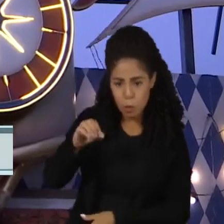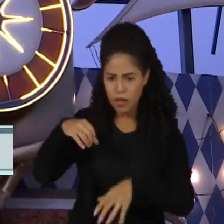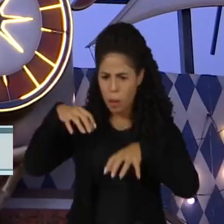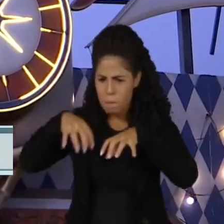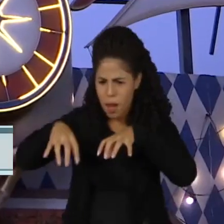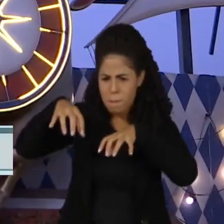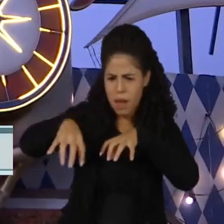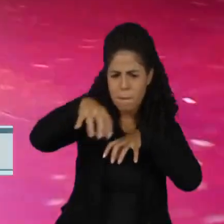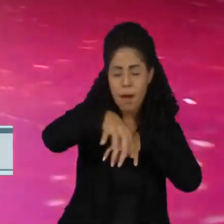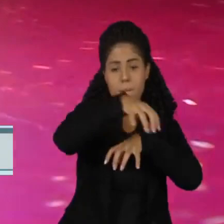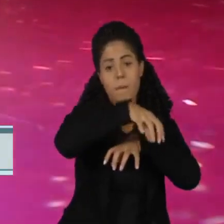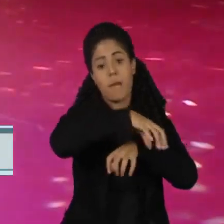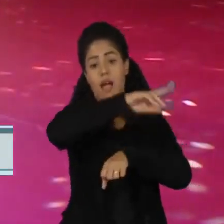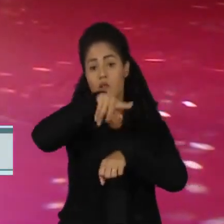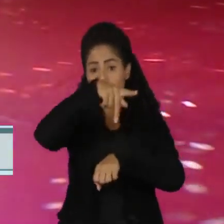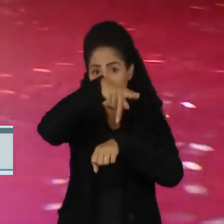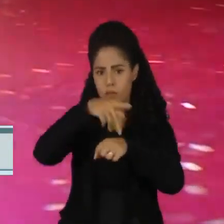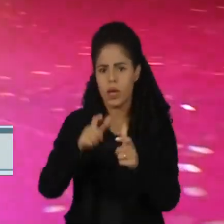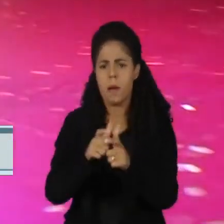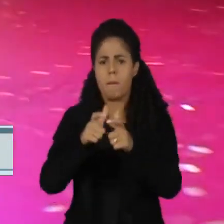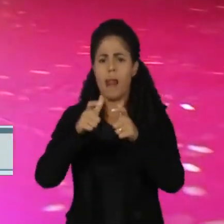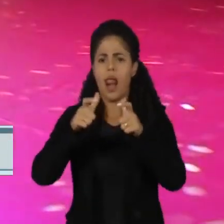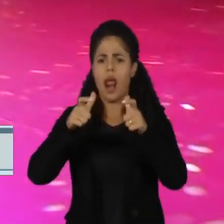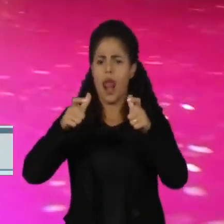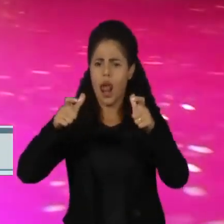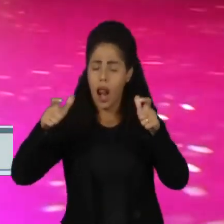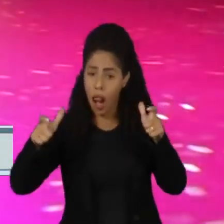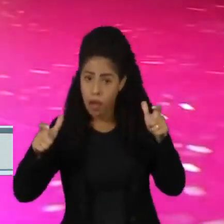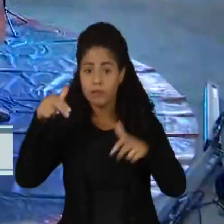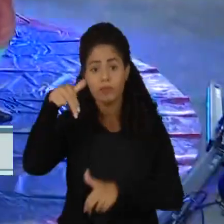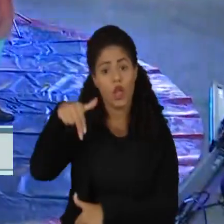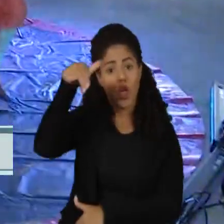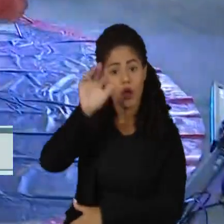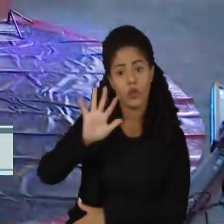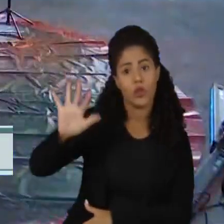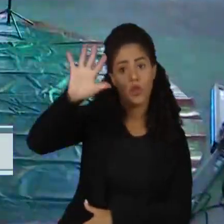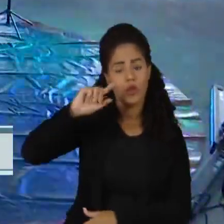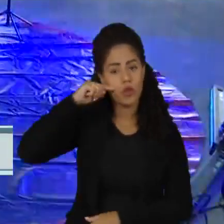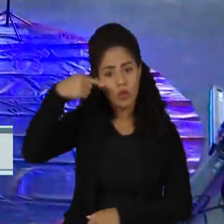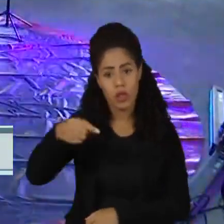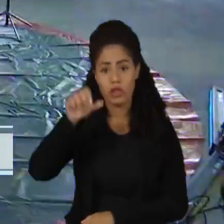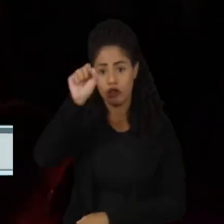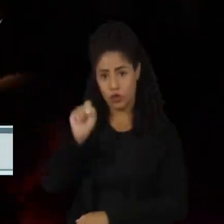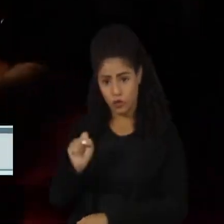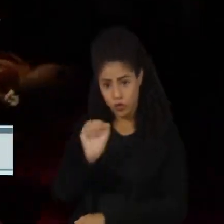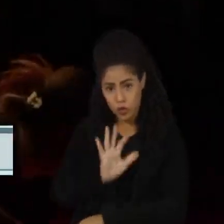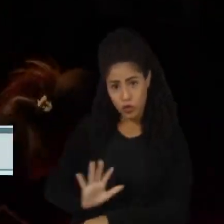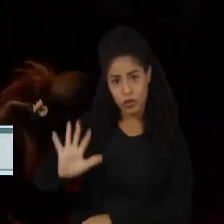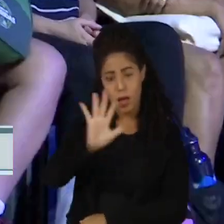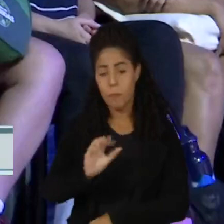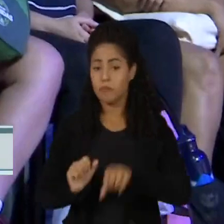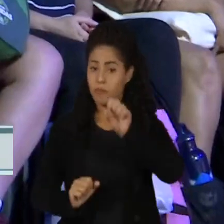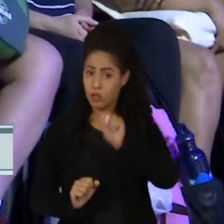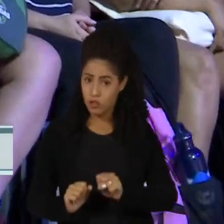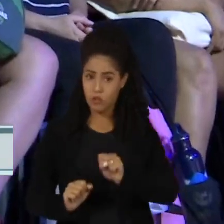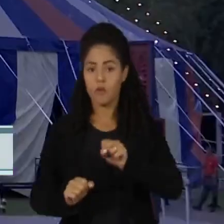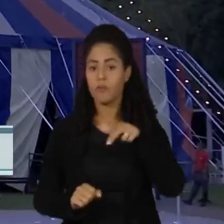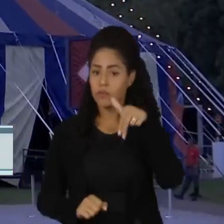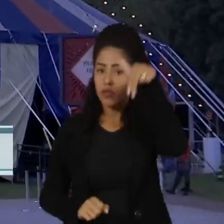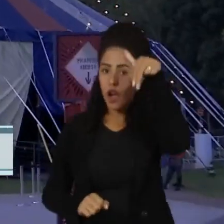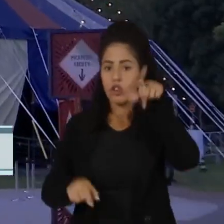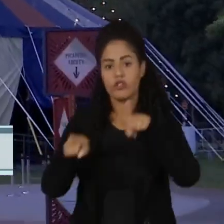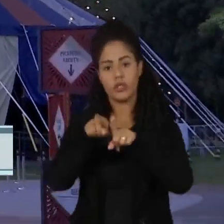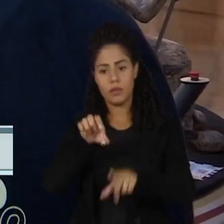espalhados em todo o país. A maioria está na região Nordeste, seguida pelas regiões Sudeste, Sul, Norte